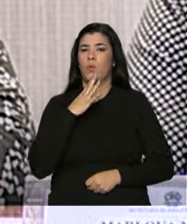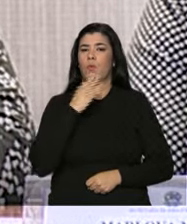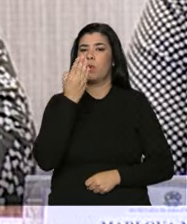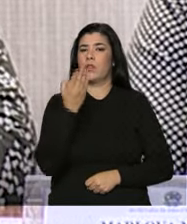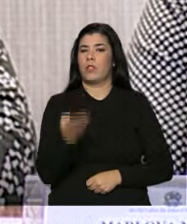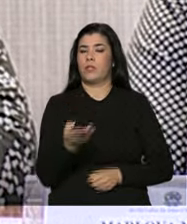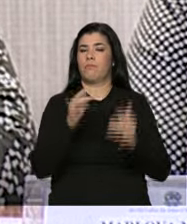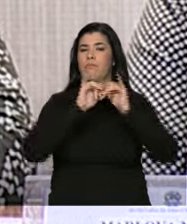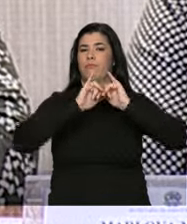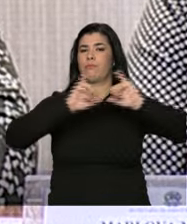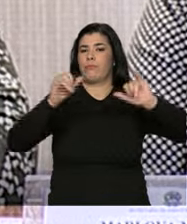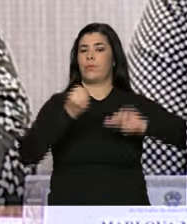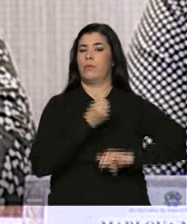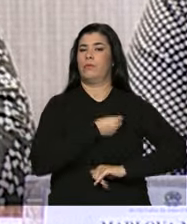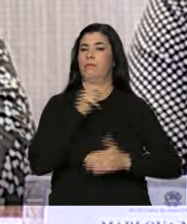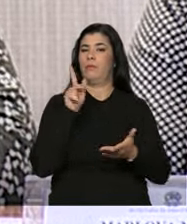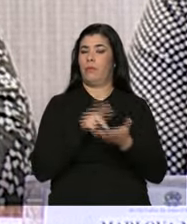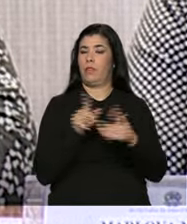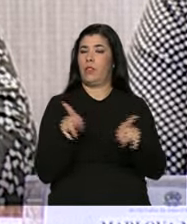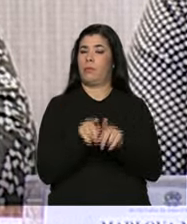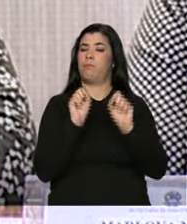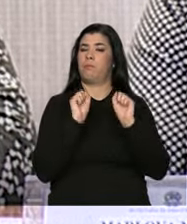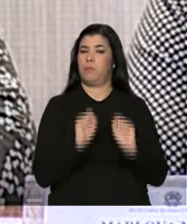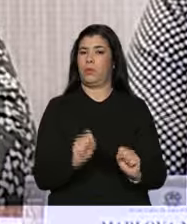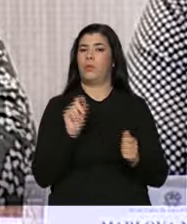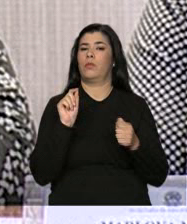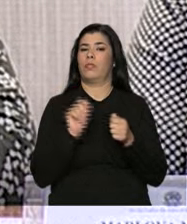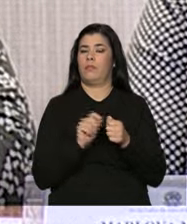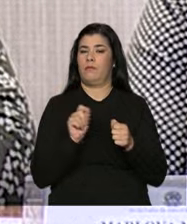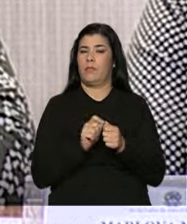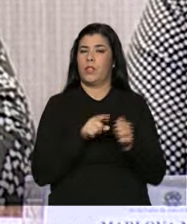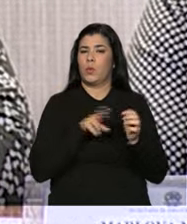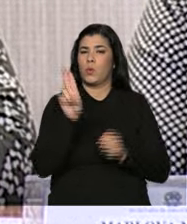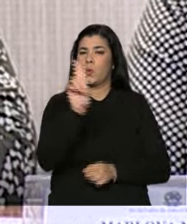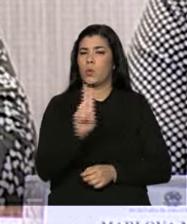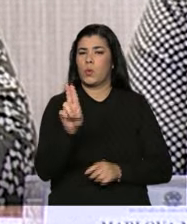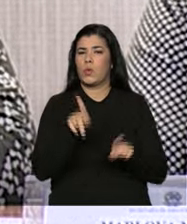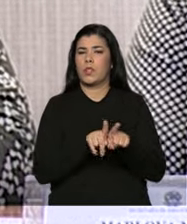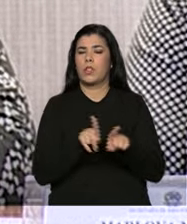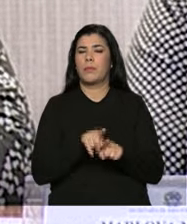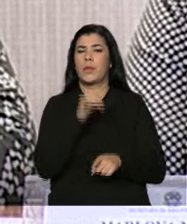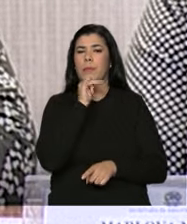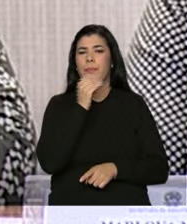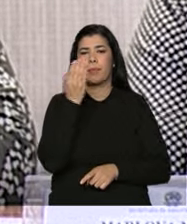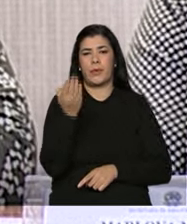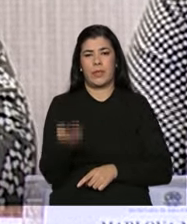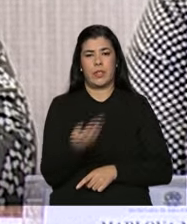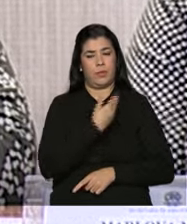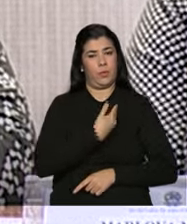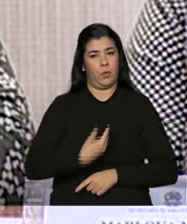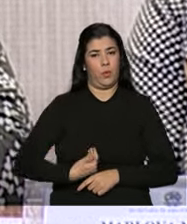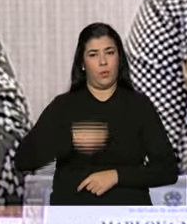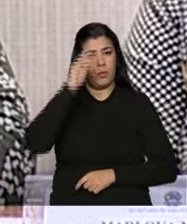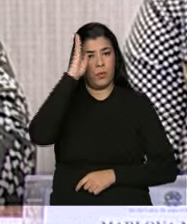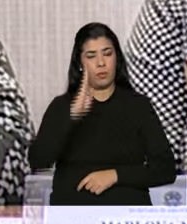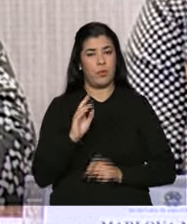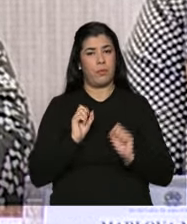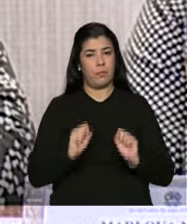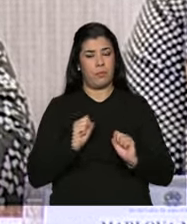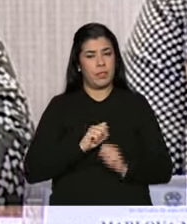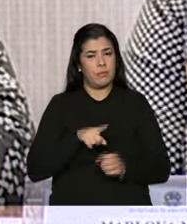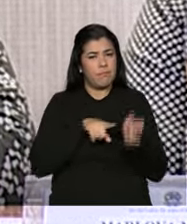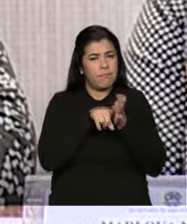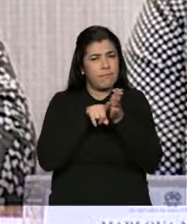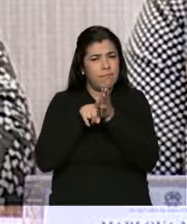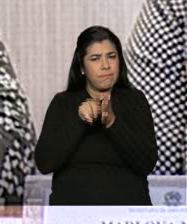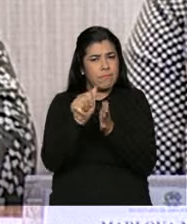dados reais e a dados que podem ser utilizados, no caso do Estado brasileiro, para fazer suas